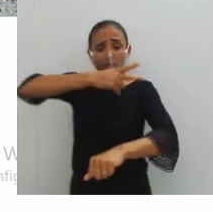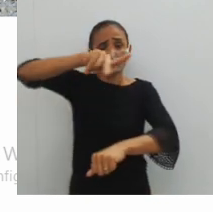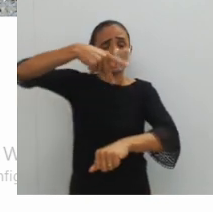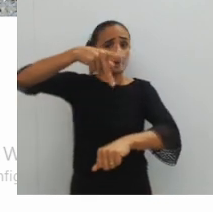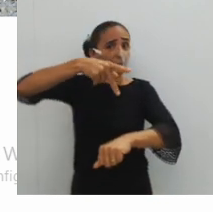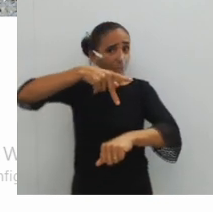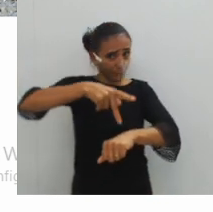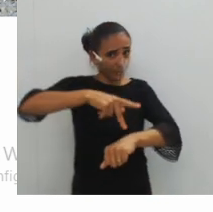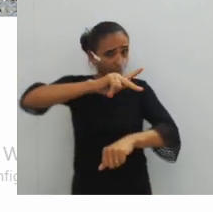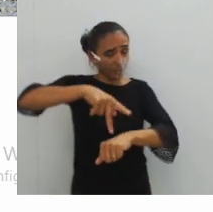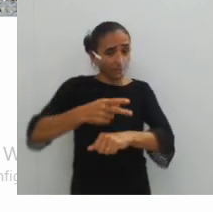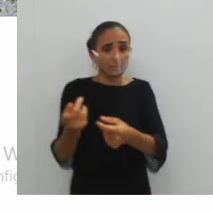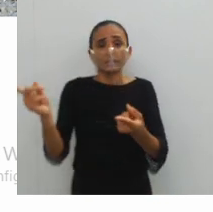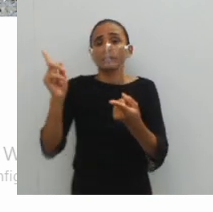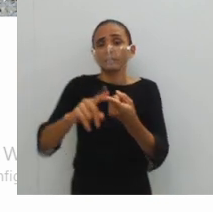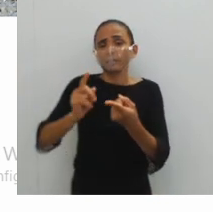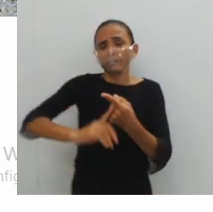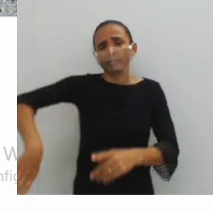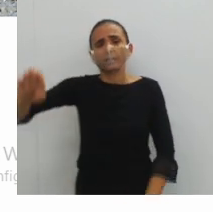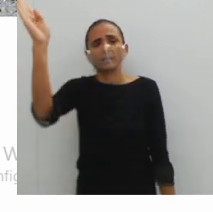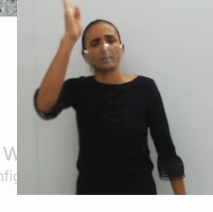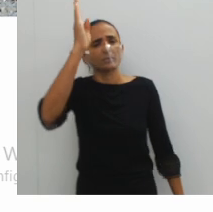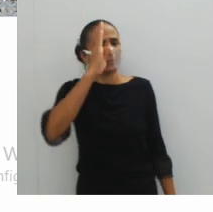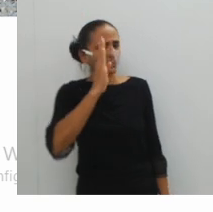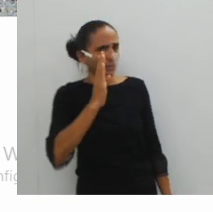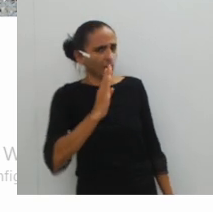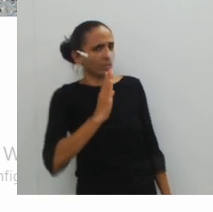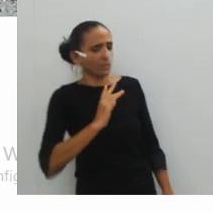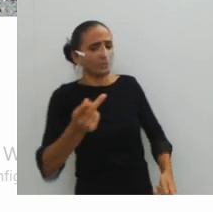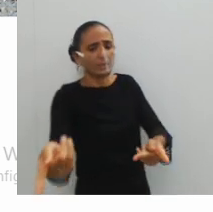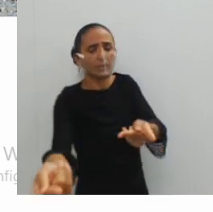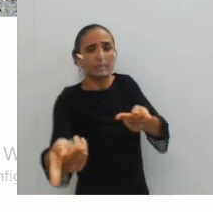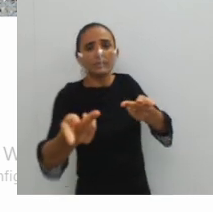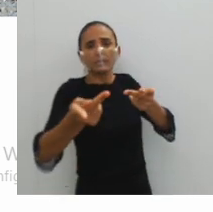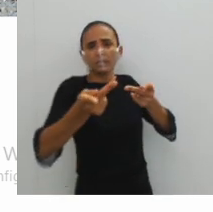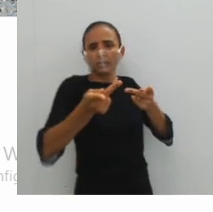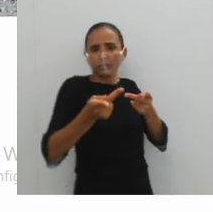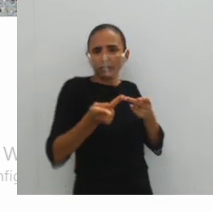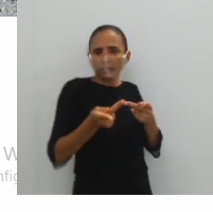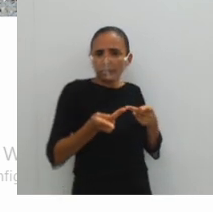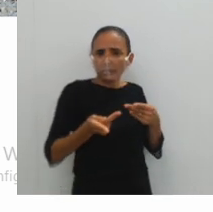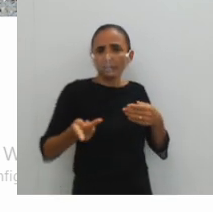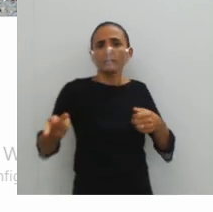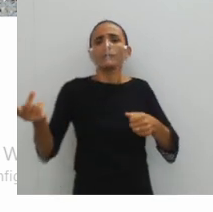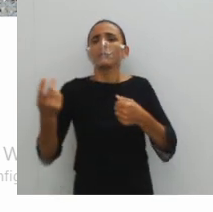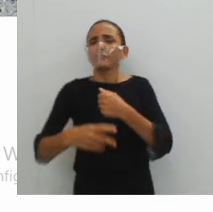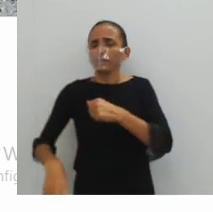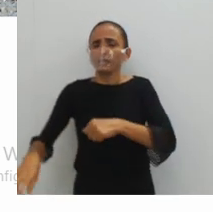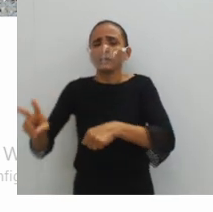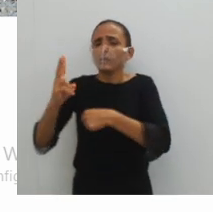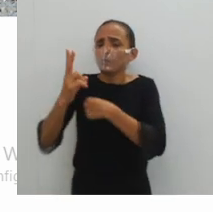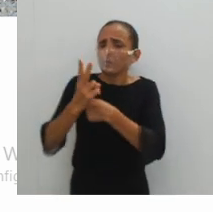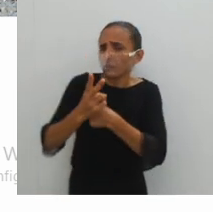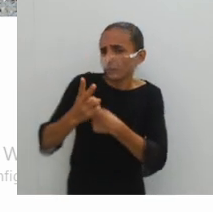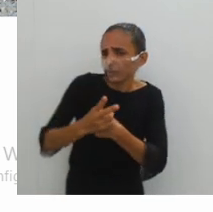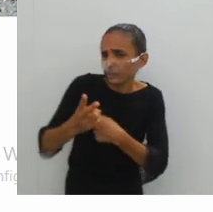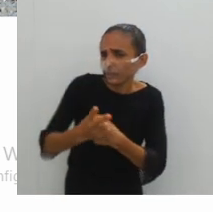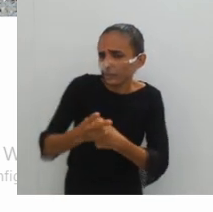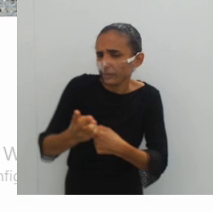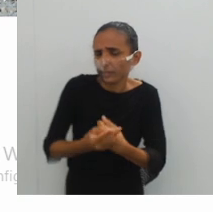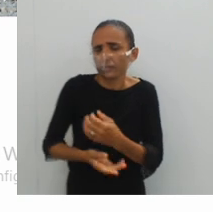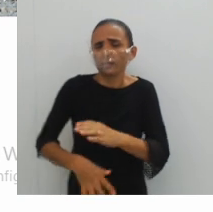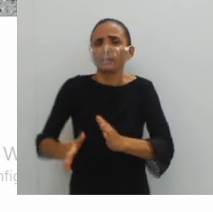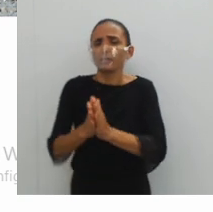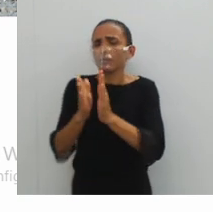países, inclusive o Brasil, recebeu a população da Venezuela no sentido humanitário, de acolher essa população que veio em busca do